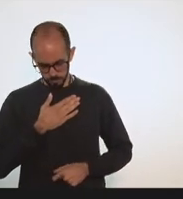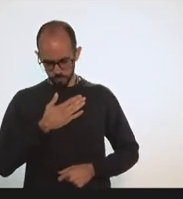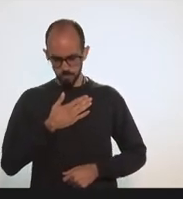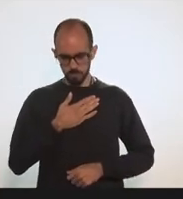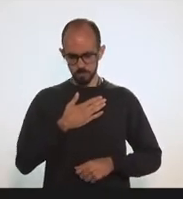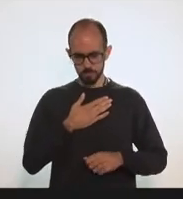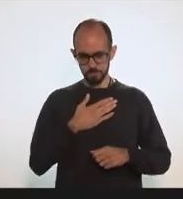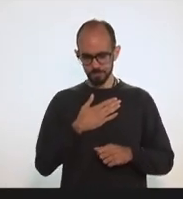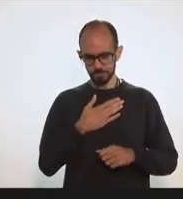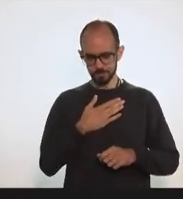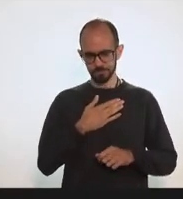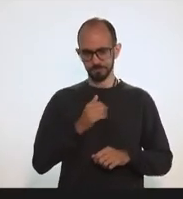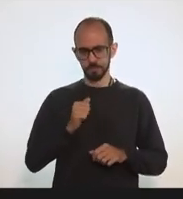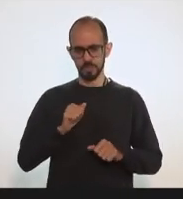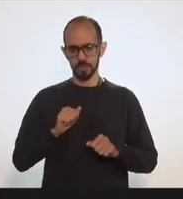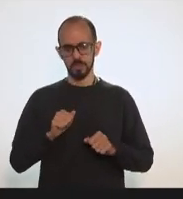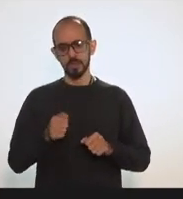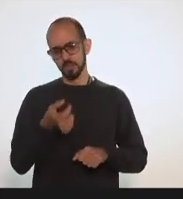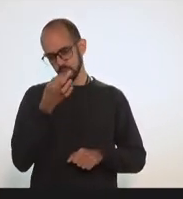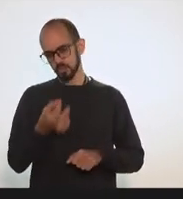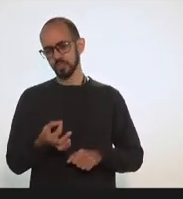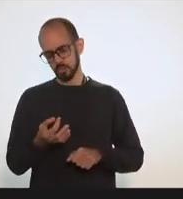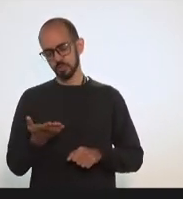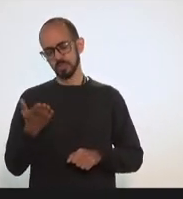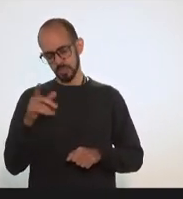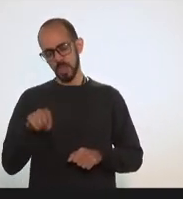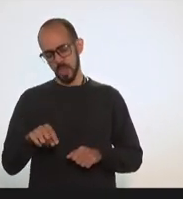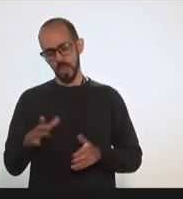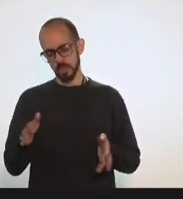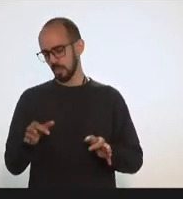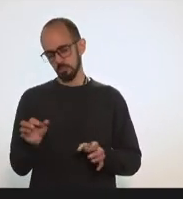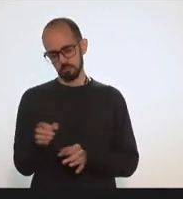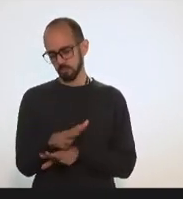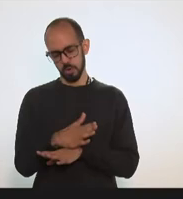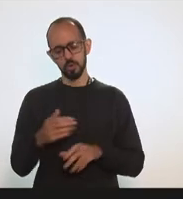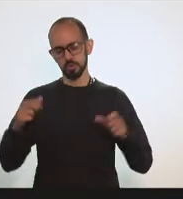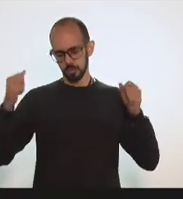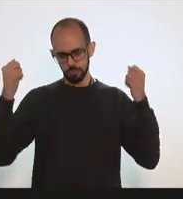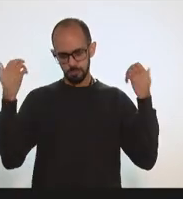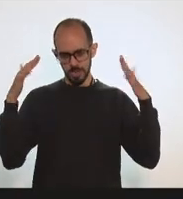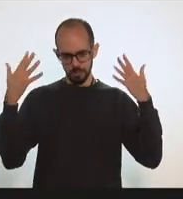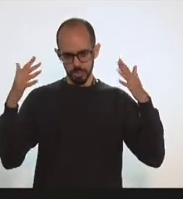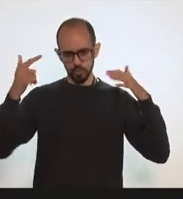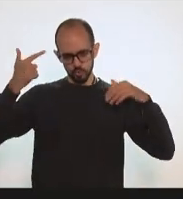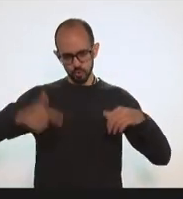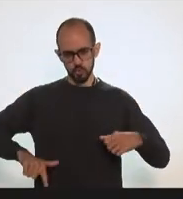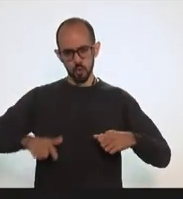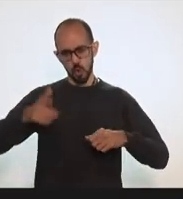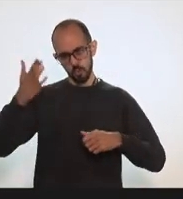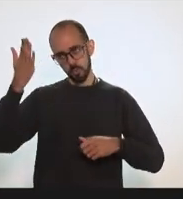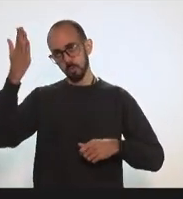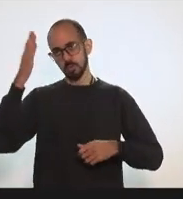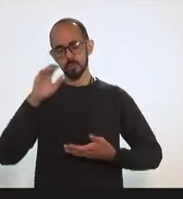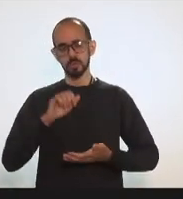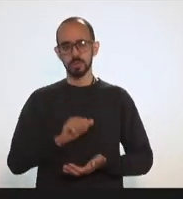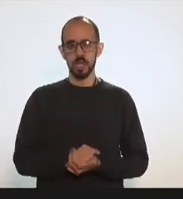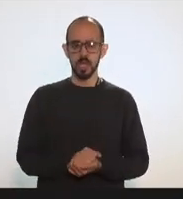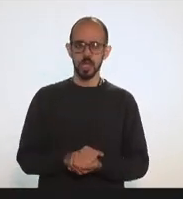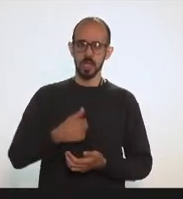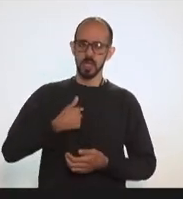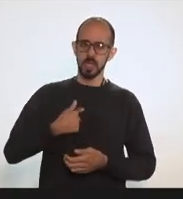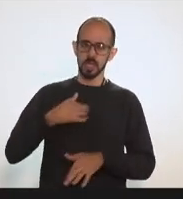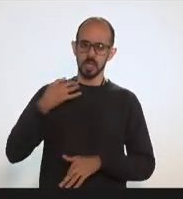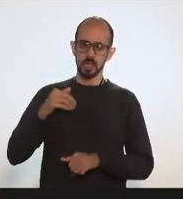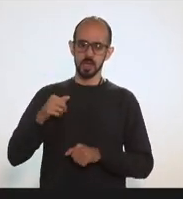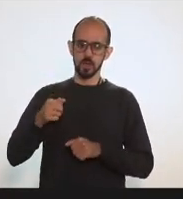E eram essas as ponderações que eu queria fazer, senhor presidente. E, mais uma vez, parabéns a Vossa Excelência. Estive ausente, porque também estava na